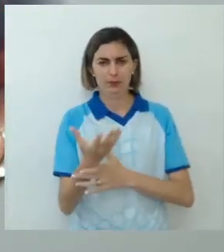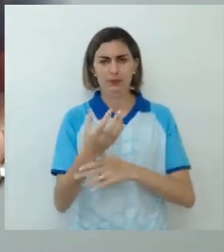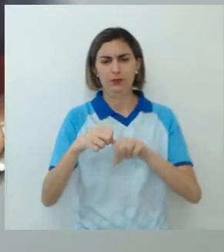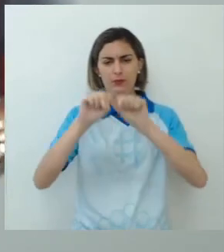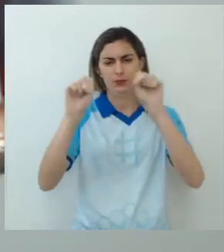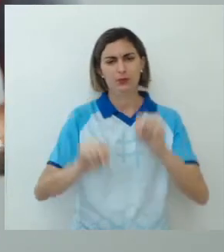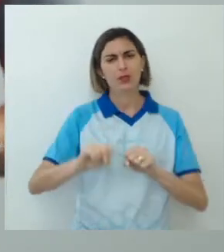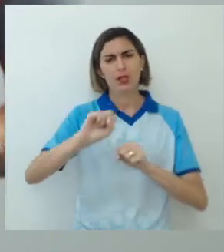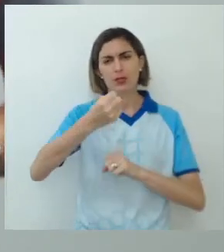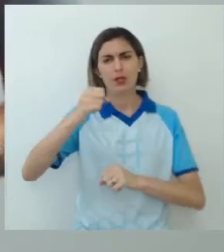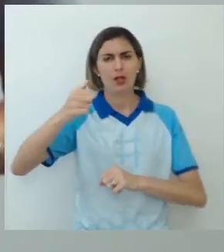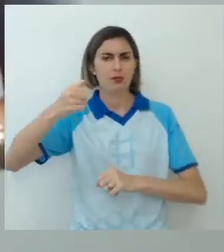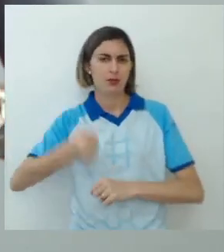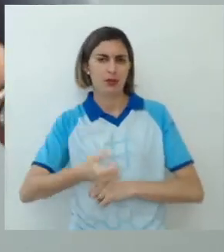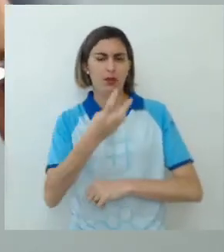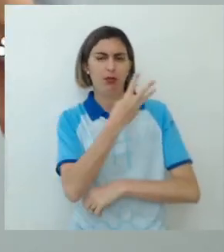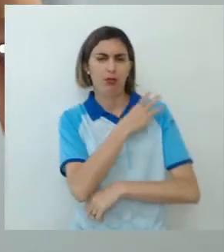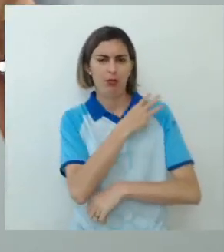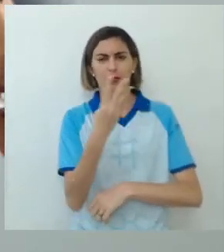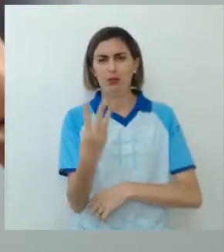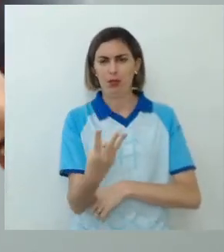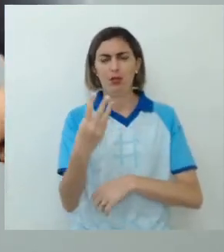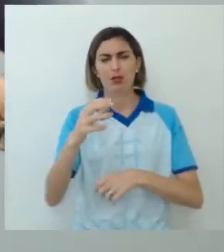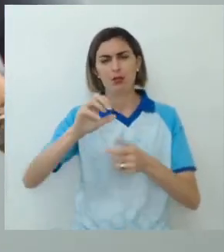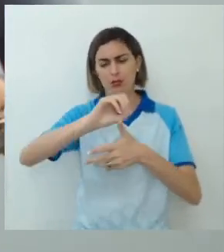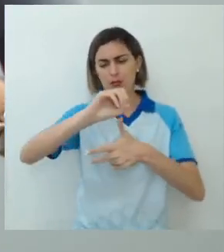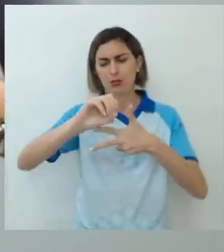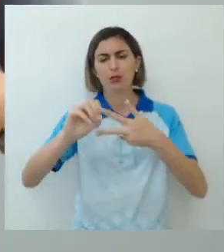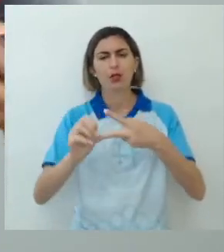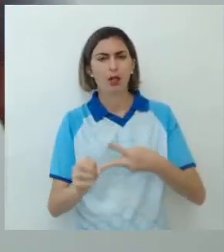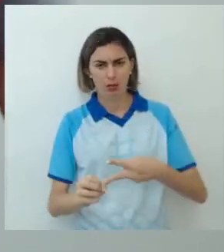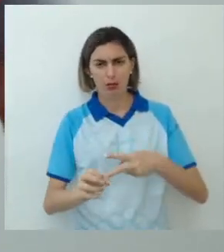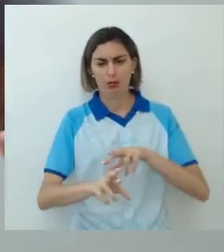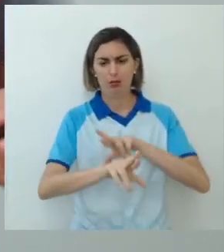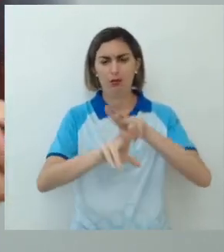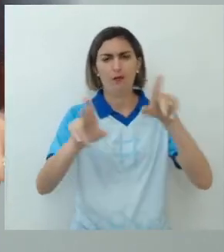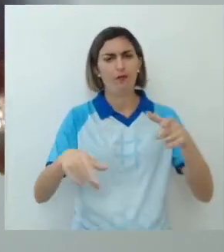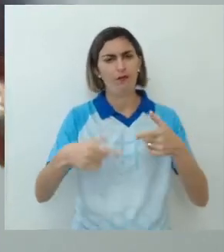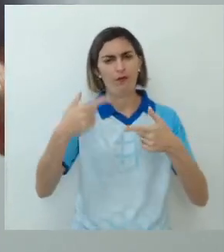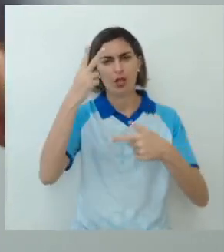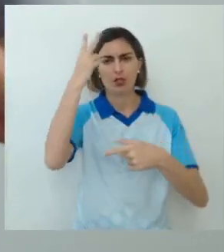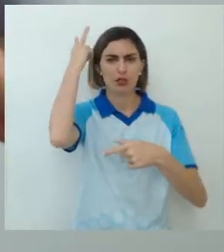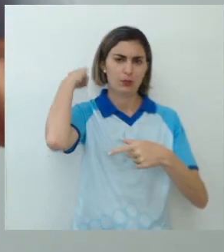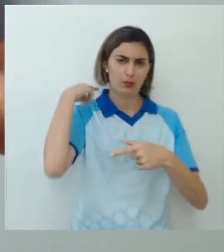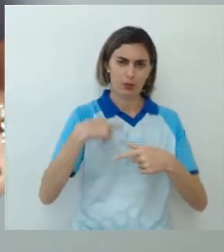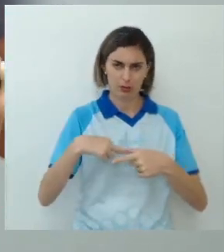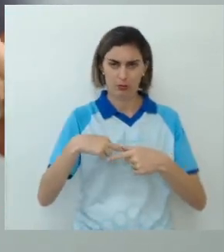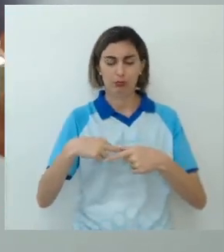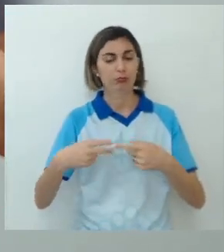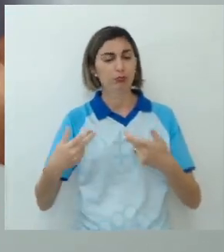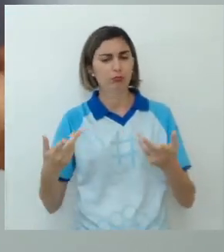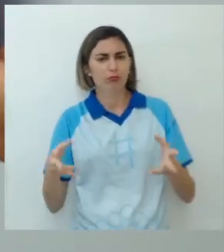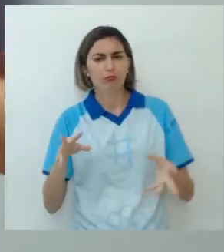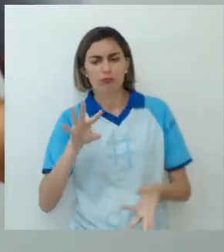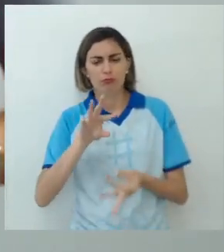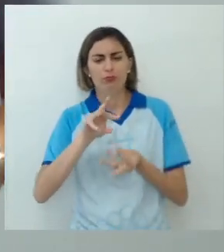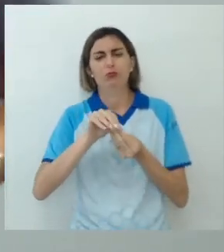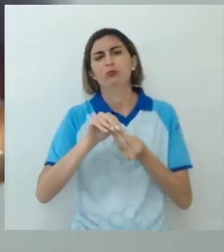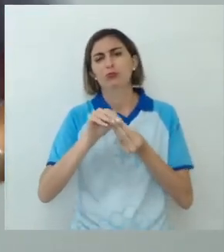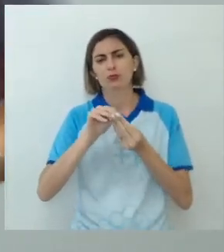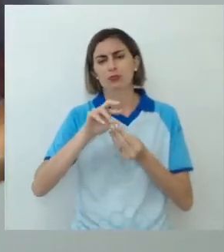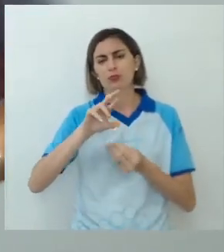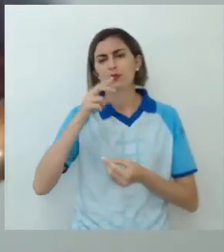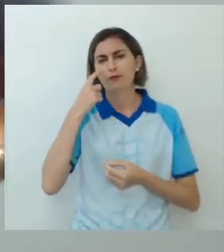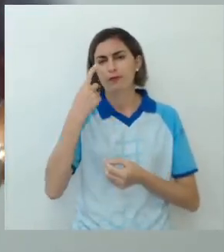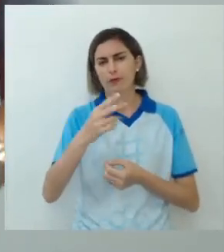Sistema Seriado de Avaliação 3, no Enem e nos diversos vestibulares, vamos fazer uma revisão do que